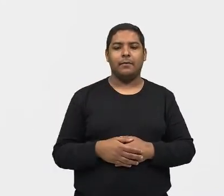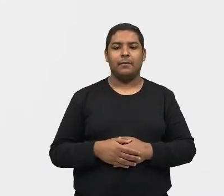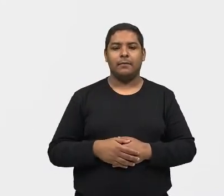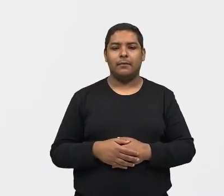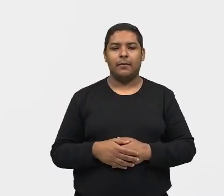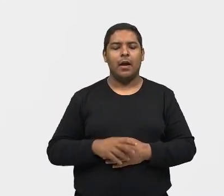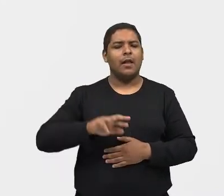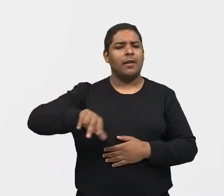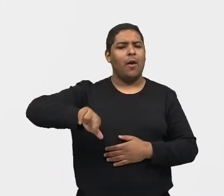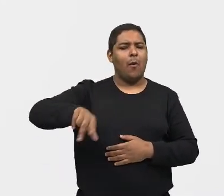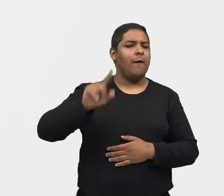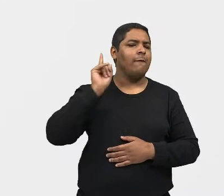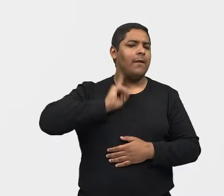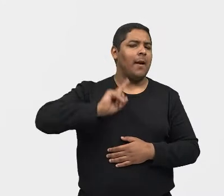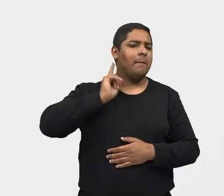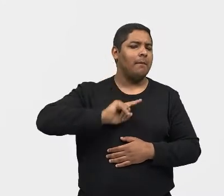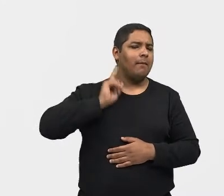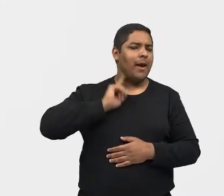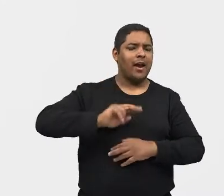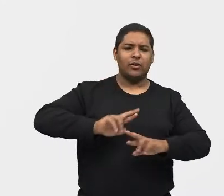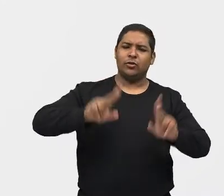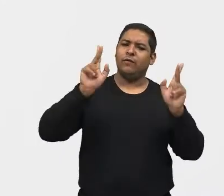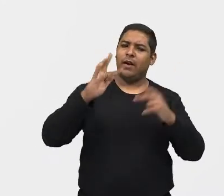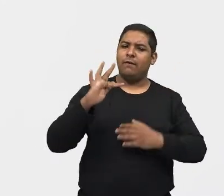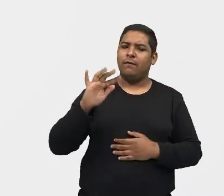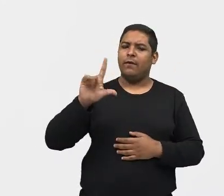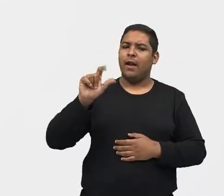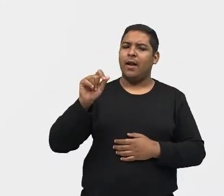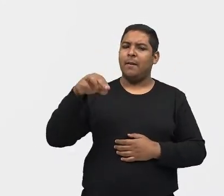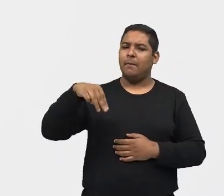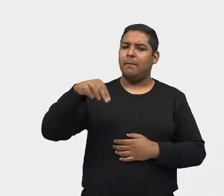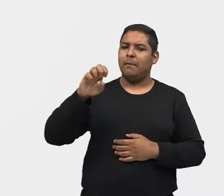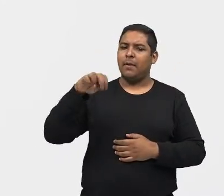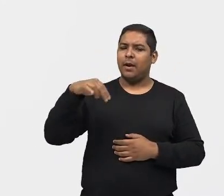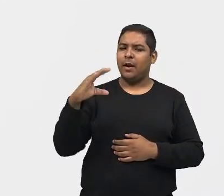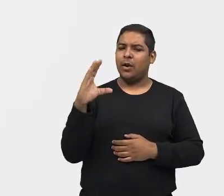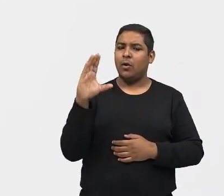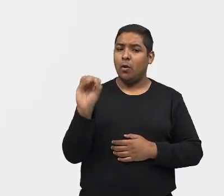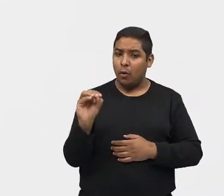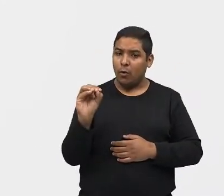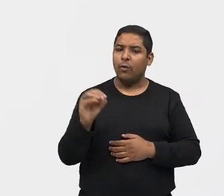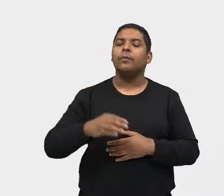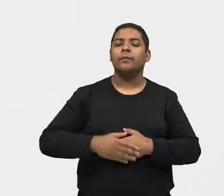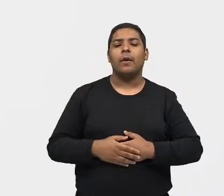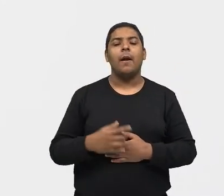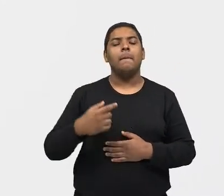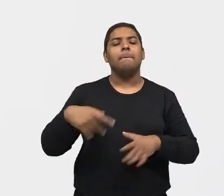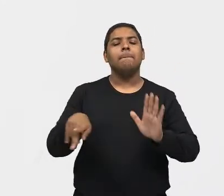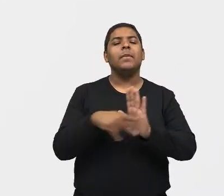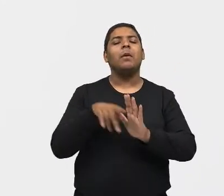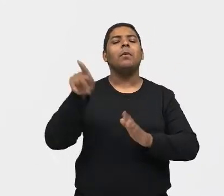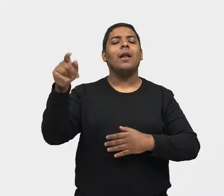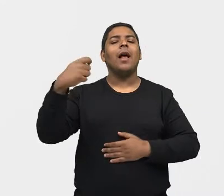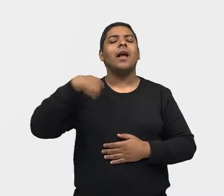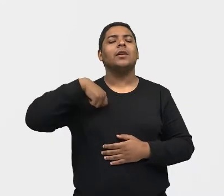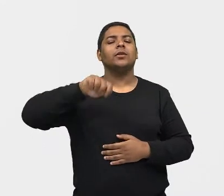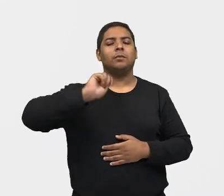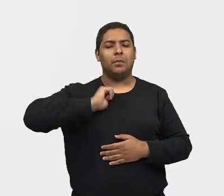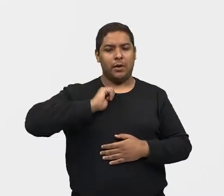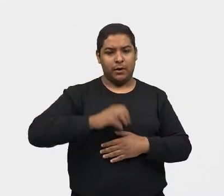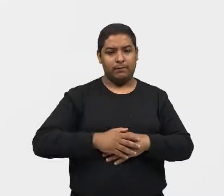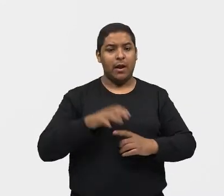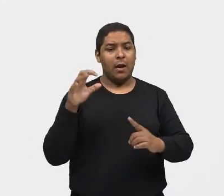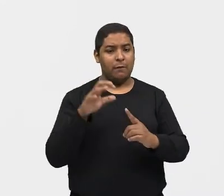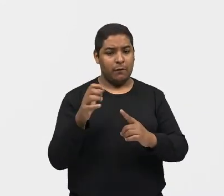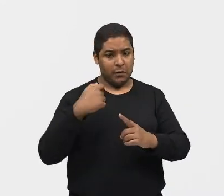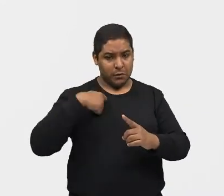é flamengo, é flamenco, tá ok? De origem espanhola. Apesar de sua influência